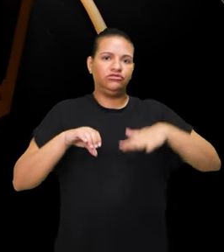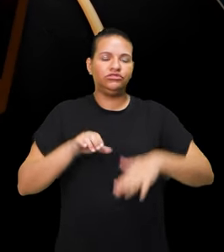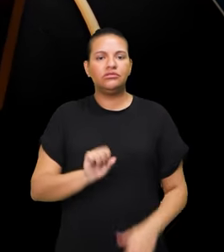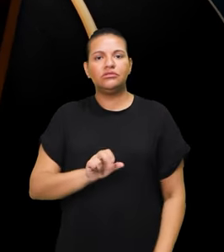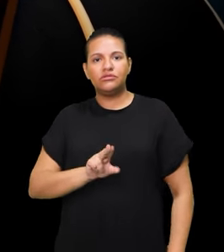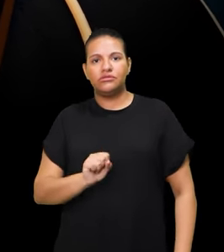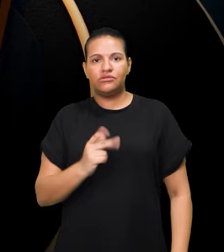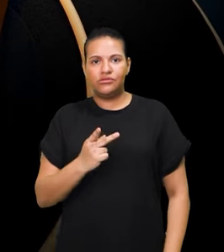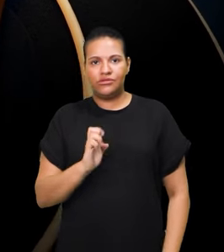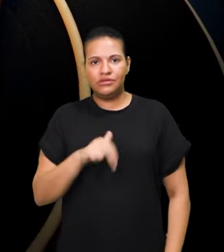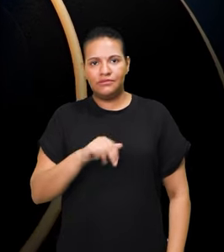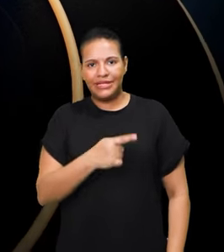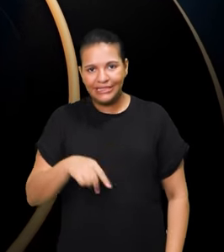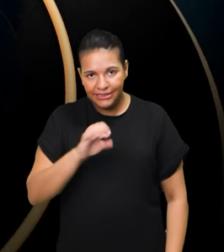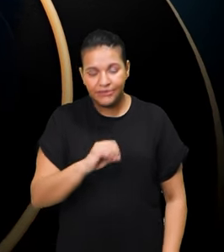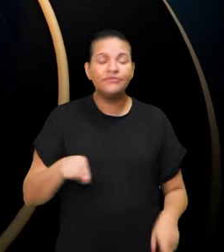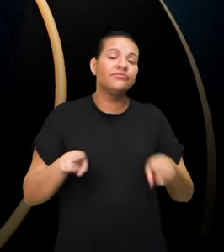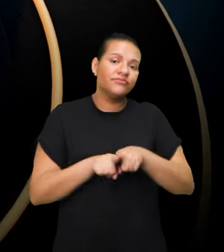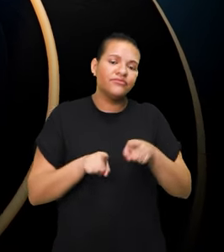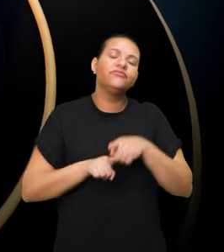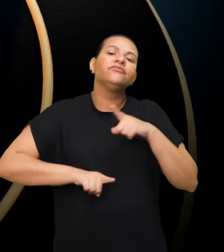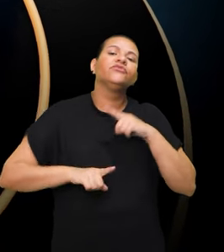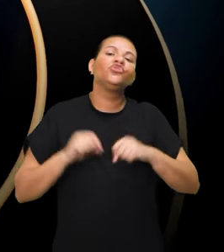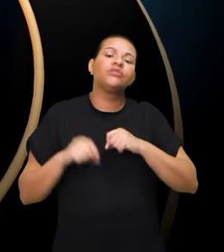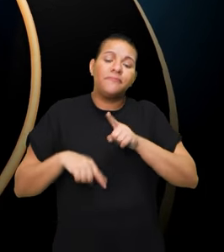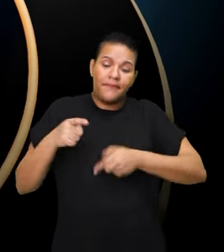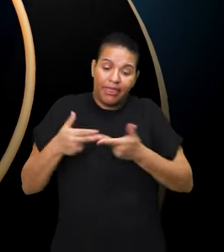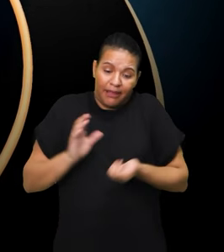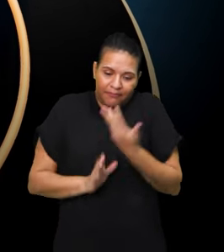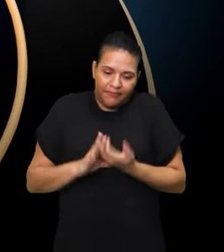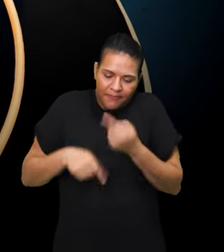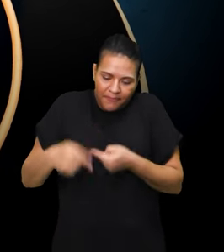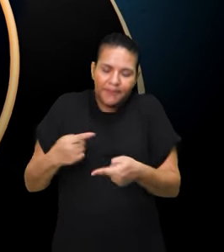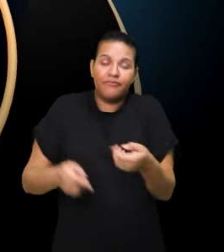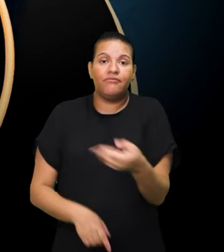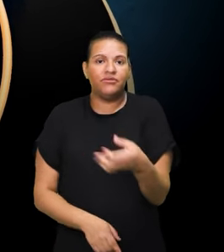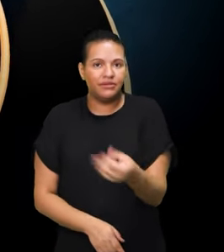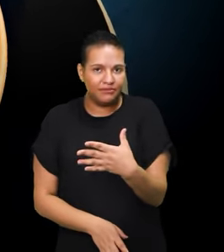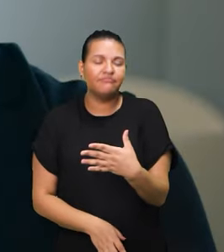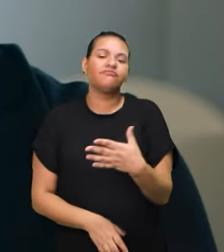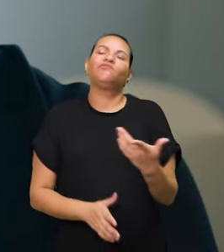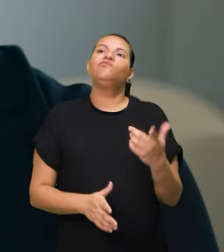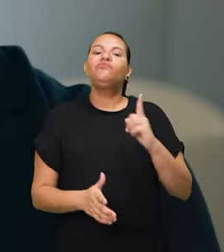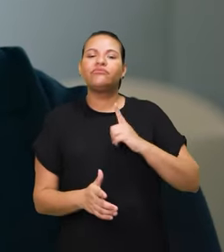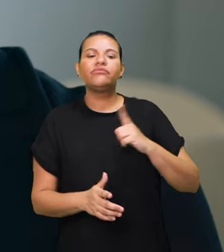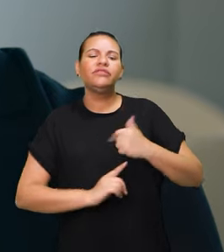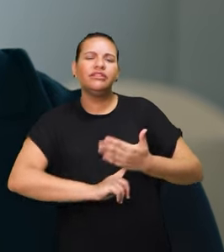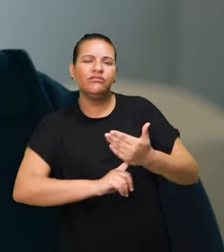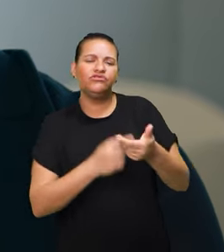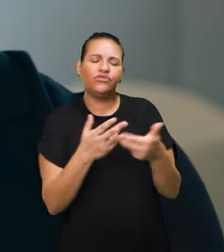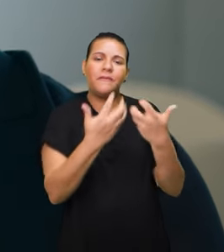estamos utilizando matérias primas das mais modernas possíveis e dos melhores níveis equipamentos e